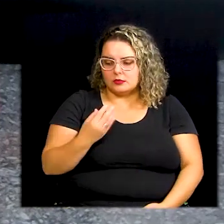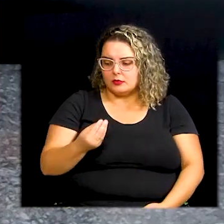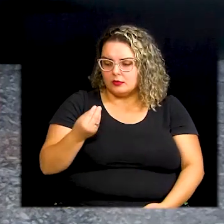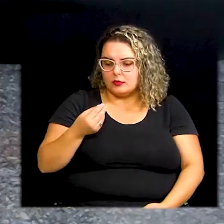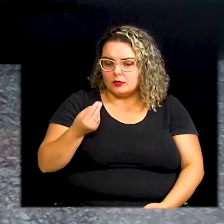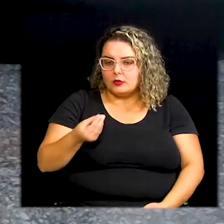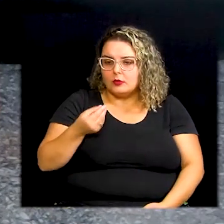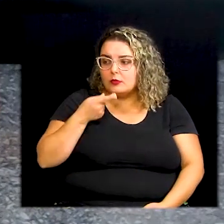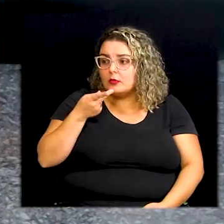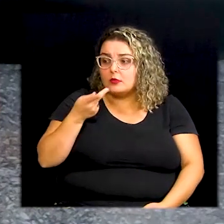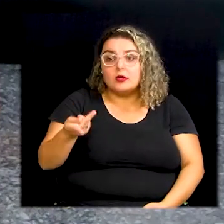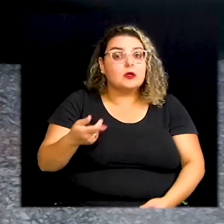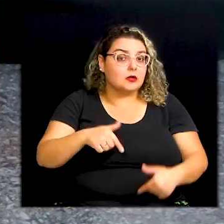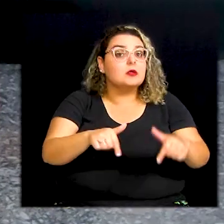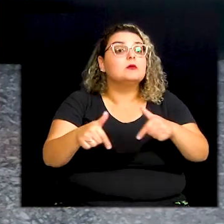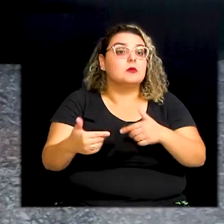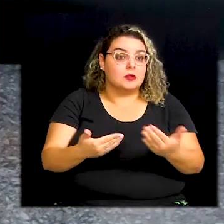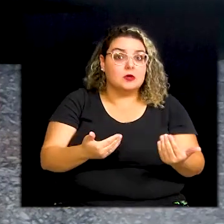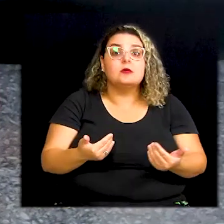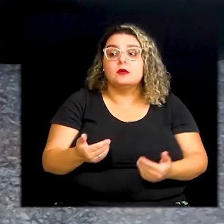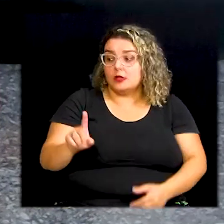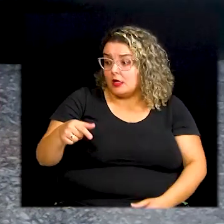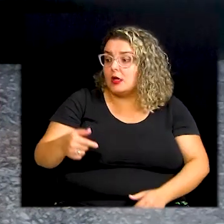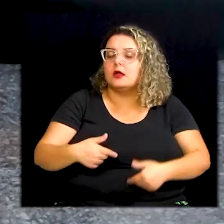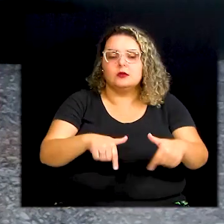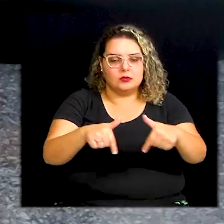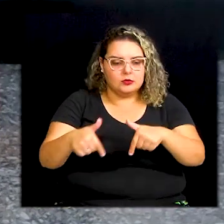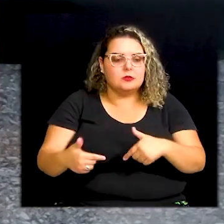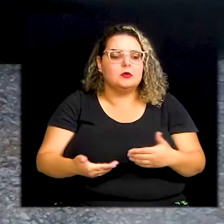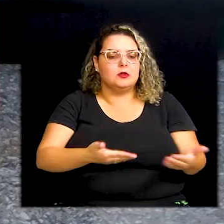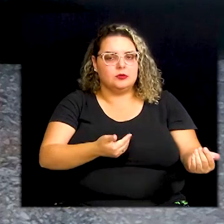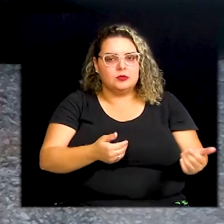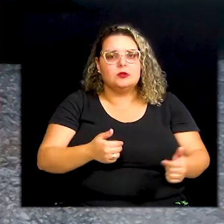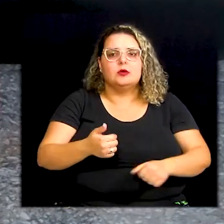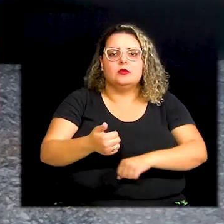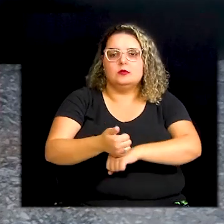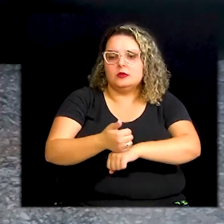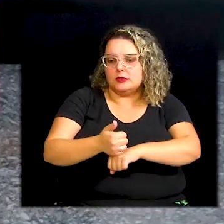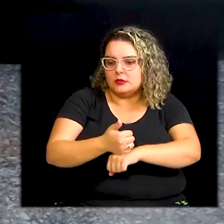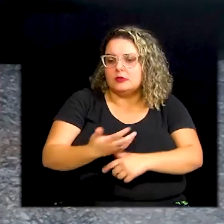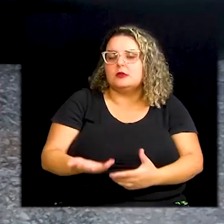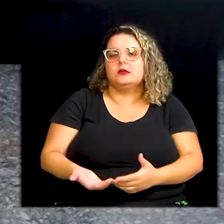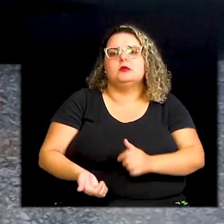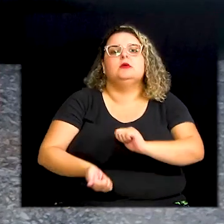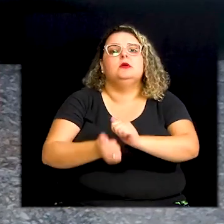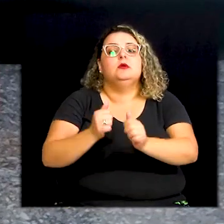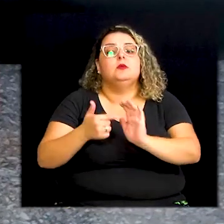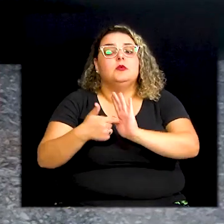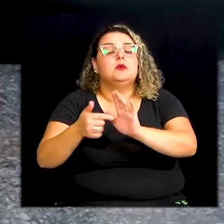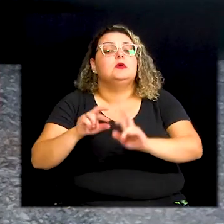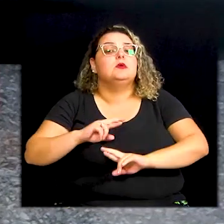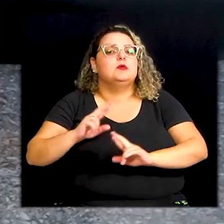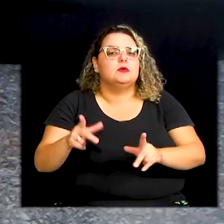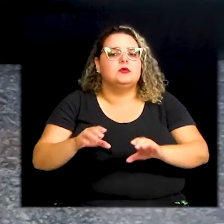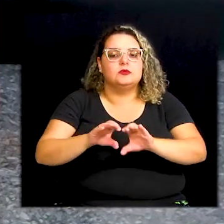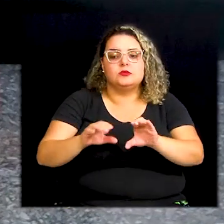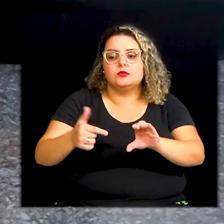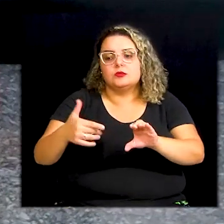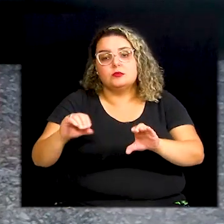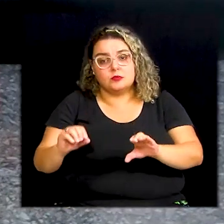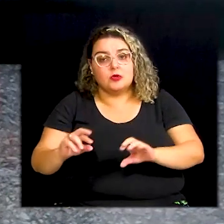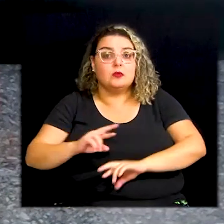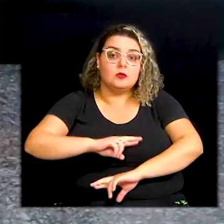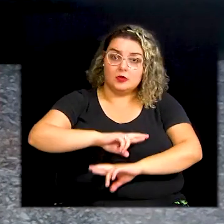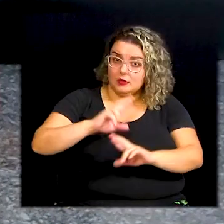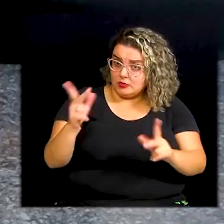como é que fala? Trabalhar com jovens atletas. Trabalhar com jovens atletas e mostrar como que era o profissional do Sub-20, a diferença do profissional para o Sub-20,